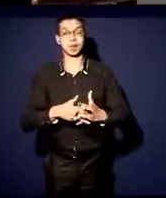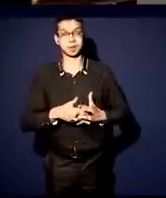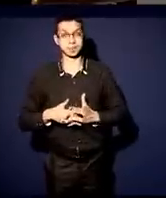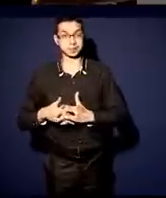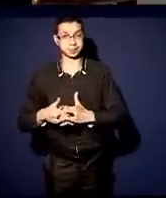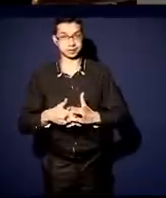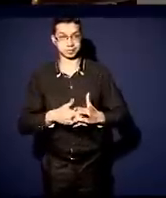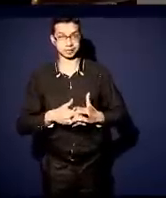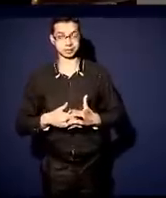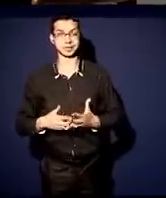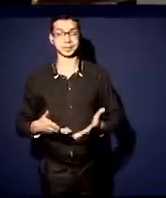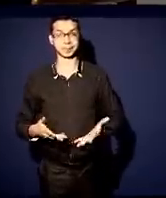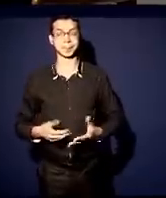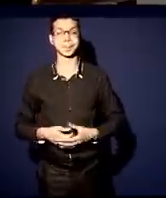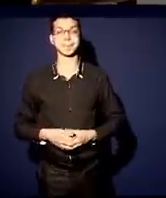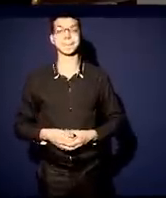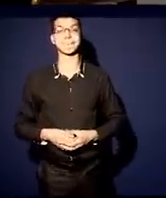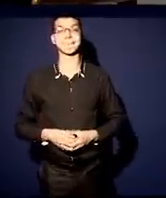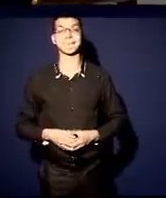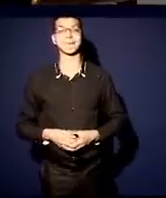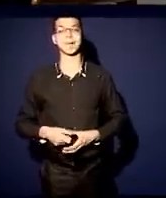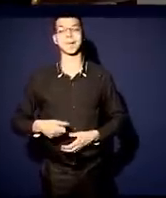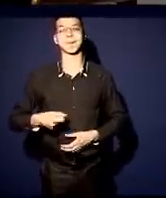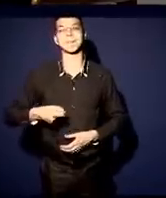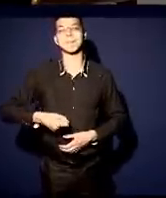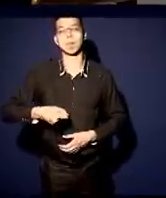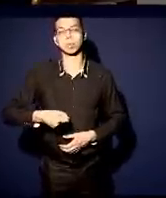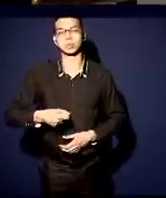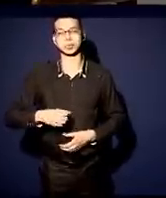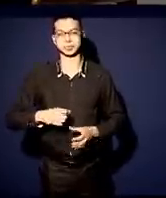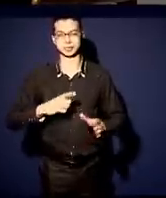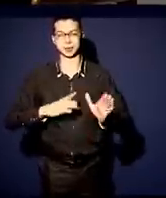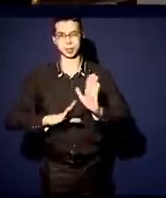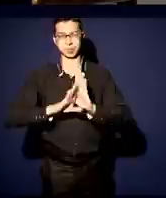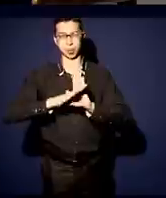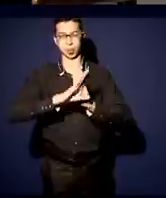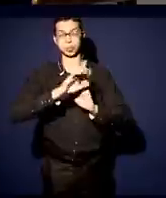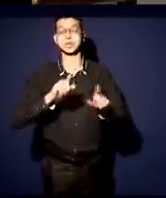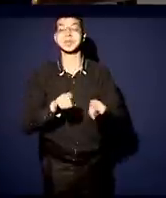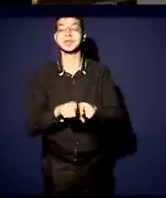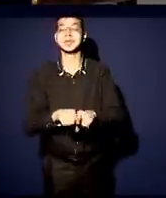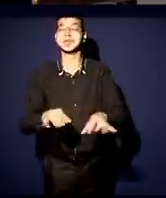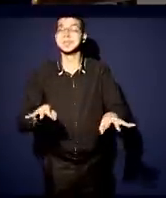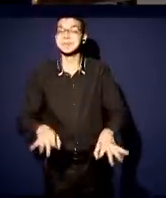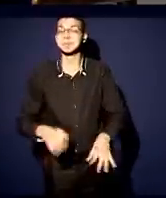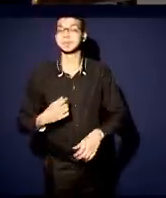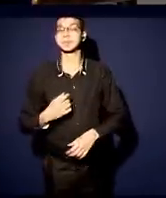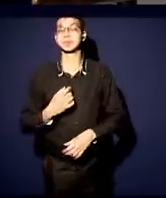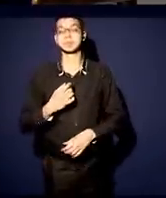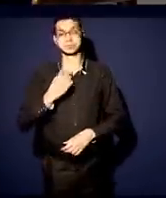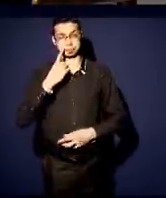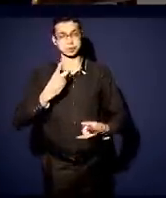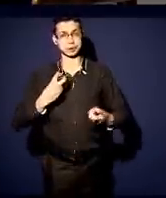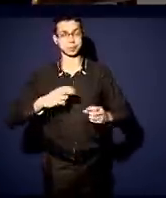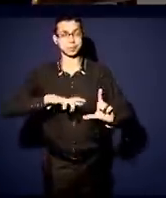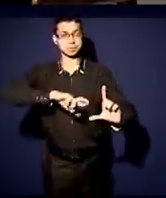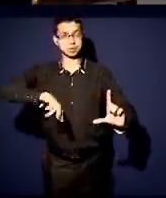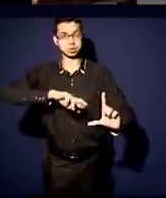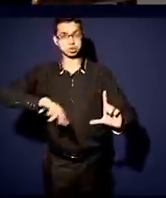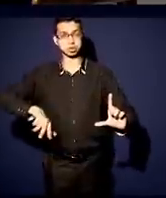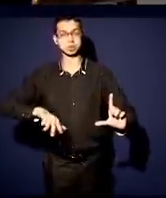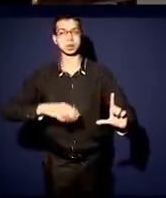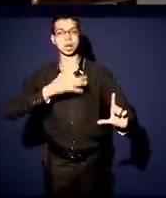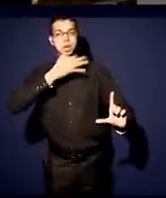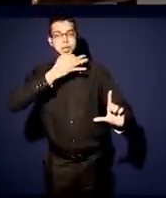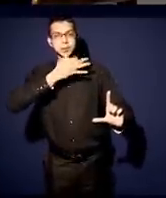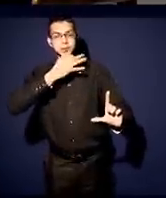aqui que, apesar da gente debater com alguma profundidade, mas eles estão presentes até mesmo na mídia qualificada. O que, que faz a